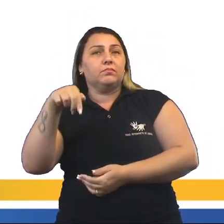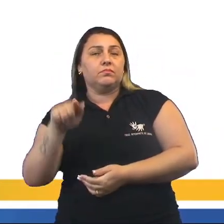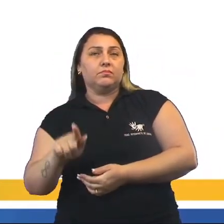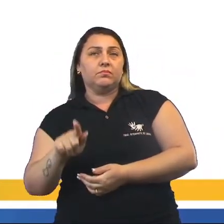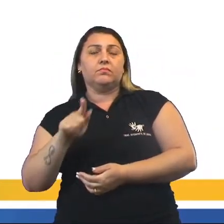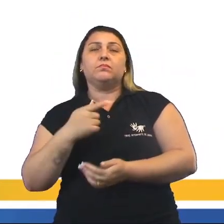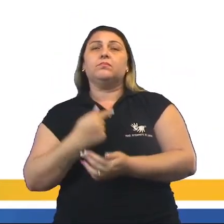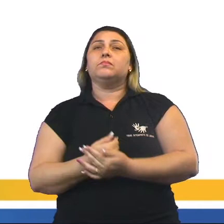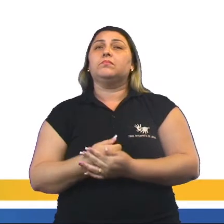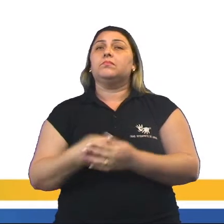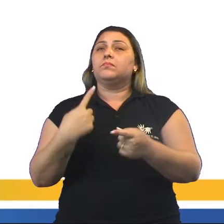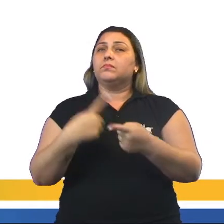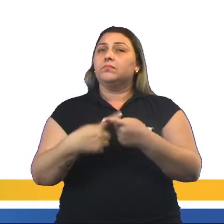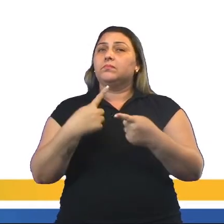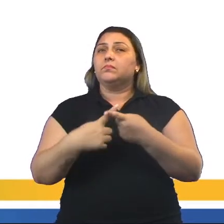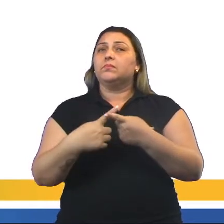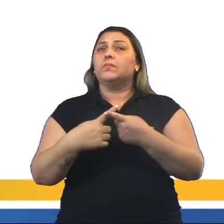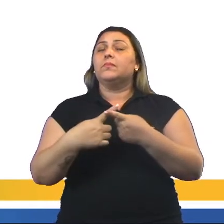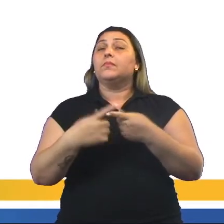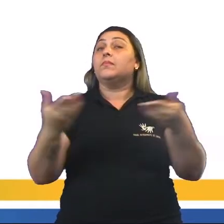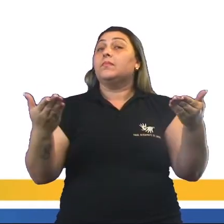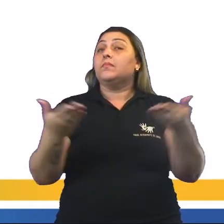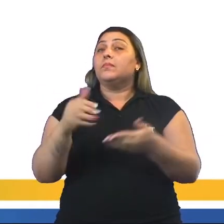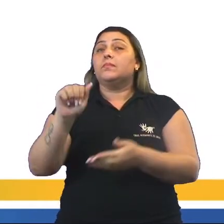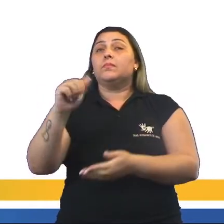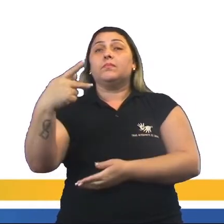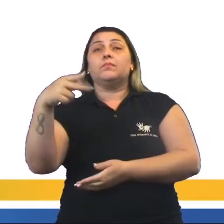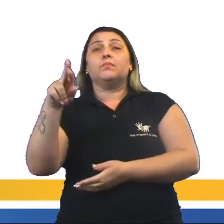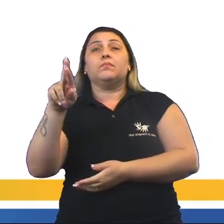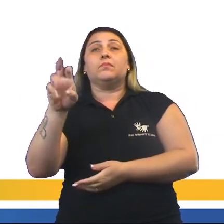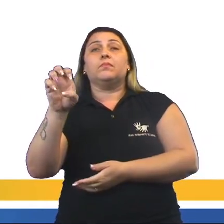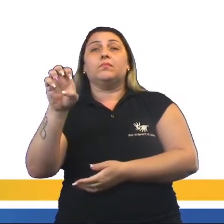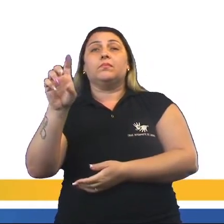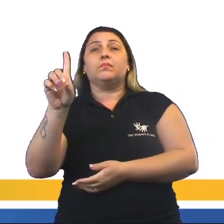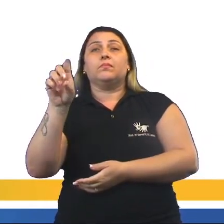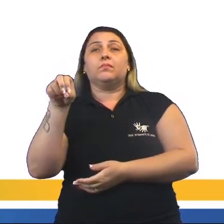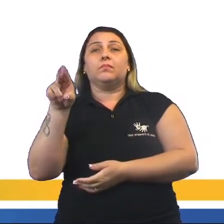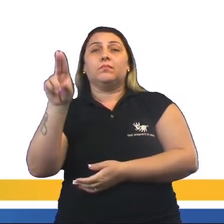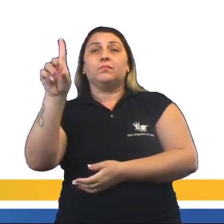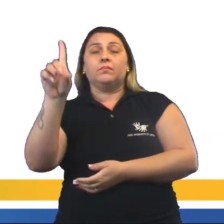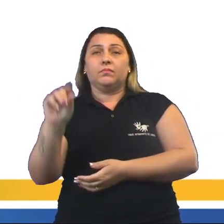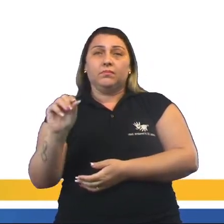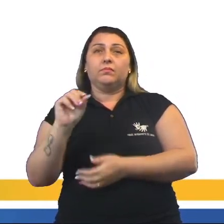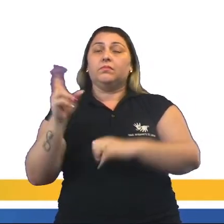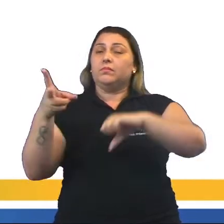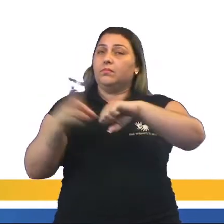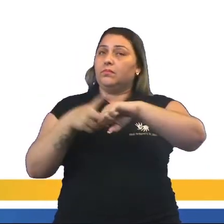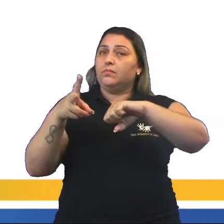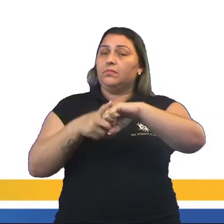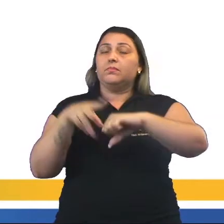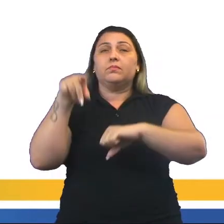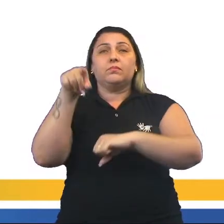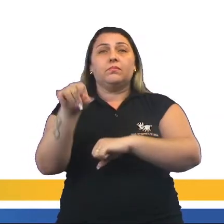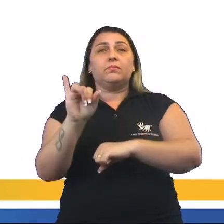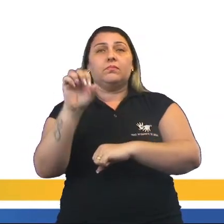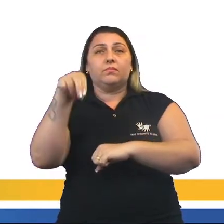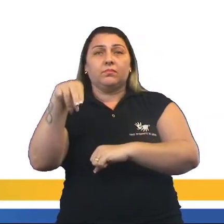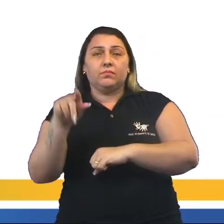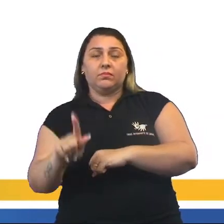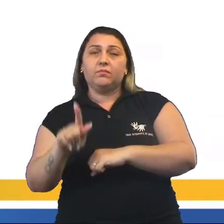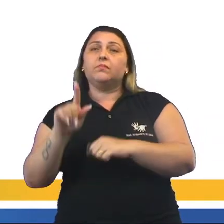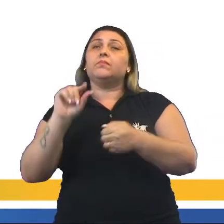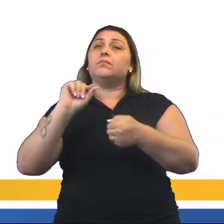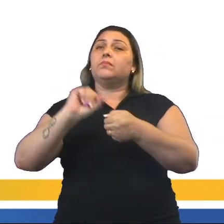ing. Então, aprender agora virou aprendendo. Todos os verbos que você colocar esse ing